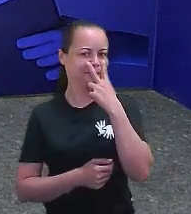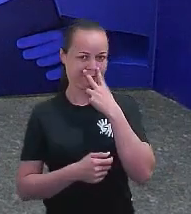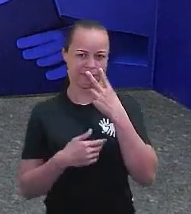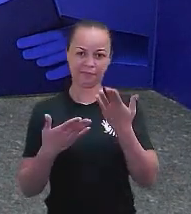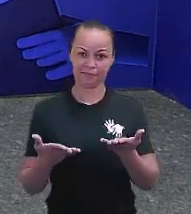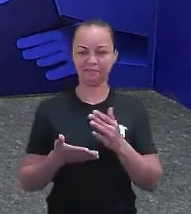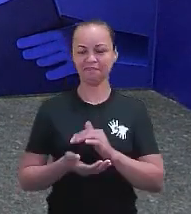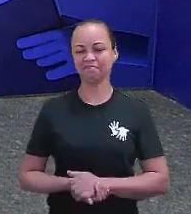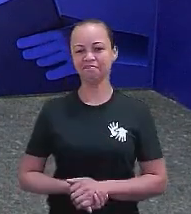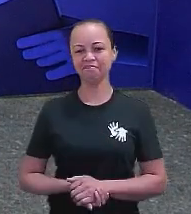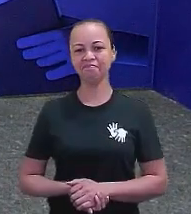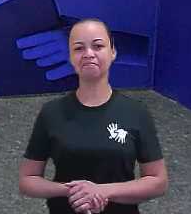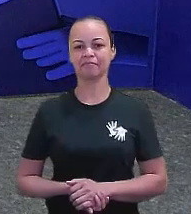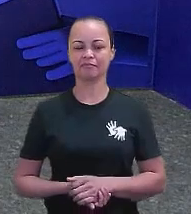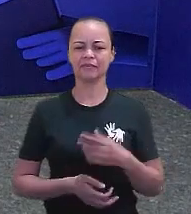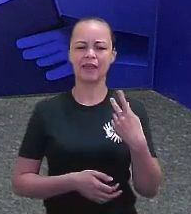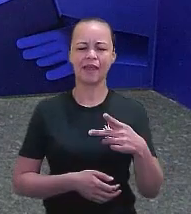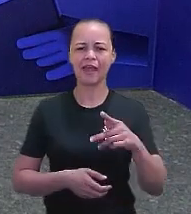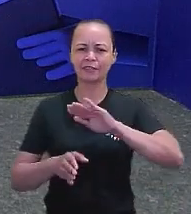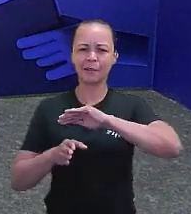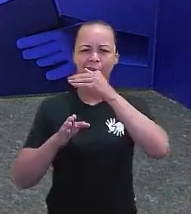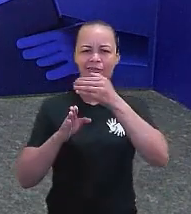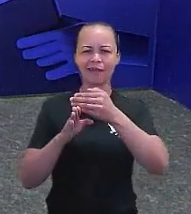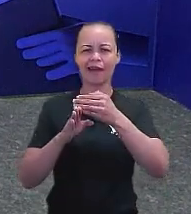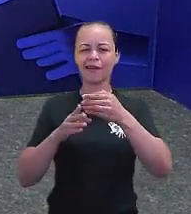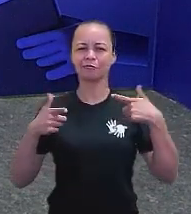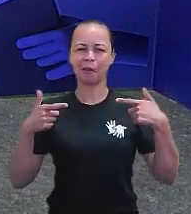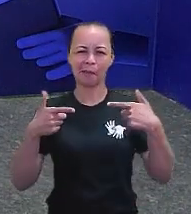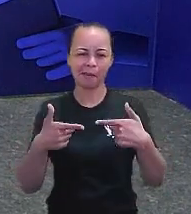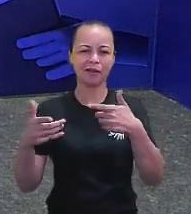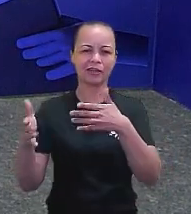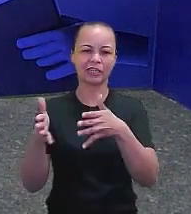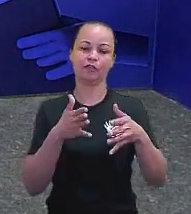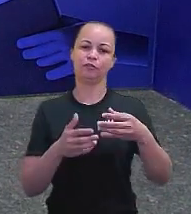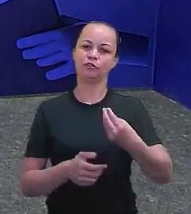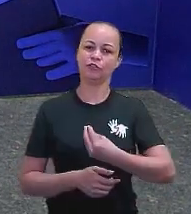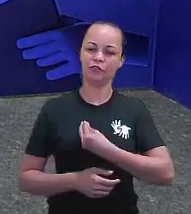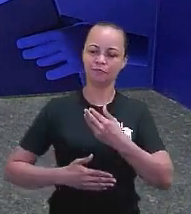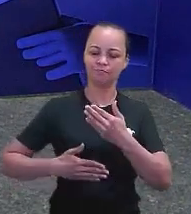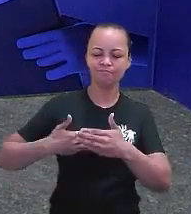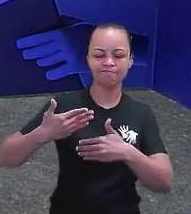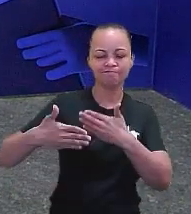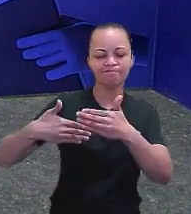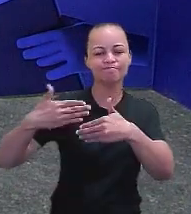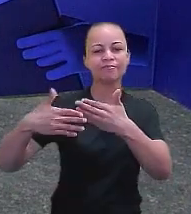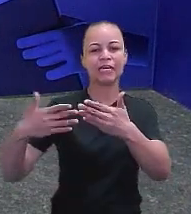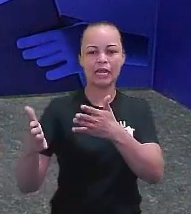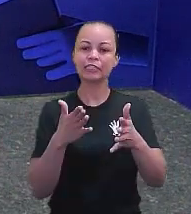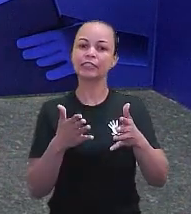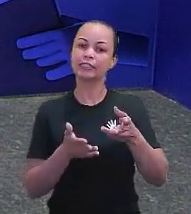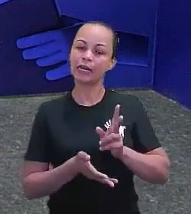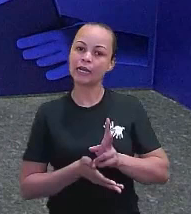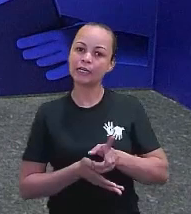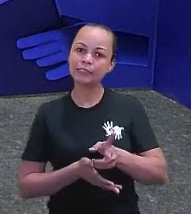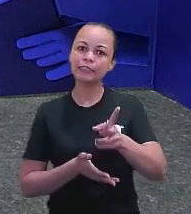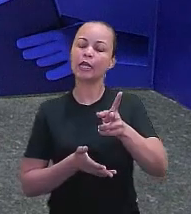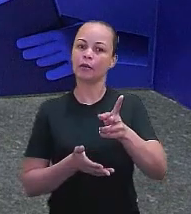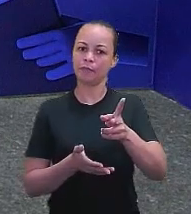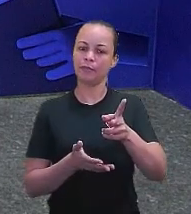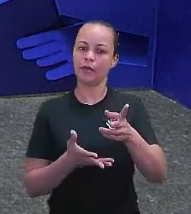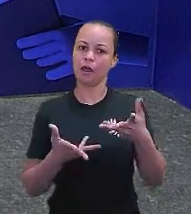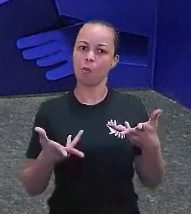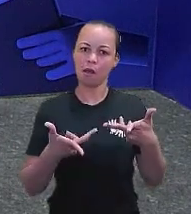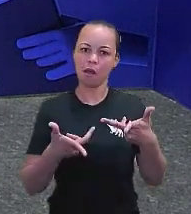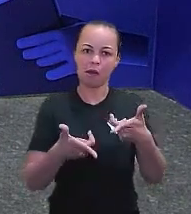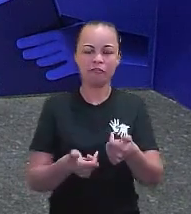gente! Essa batalha das tabocas que nós estamos aí vivenciando, que foi algo e será sempre algo